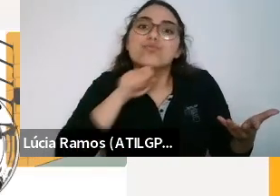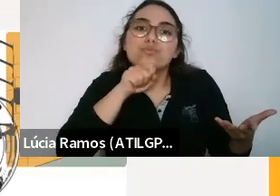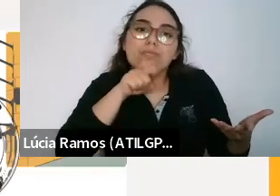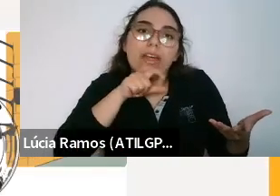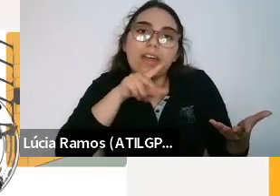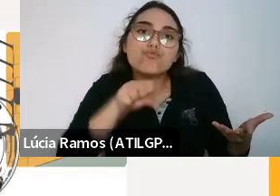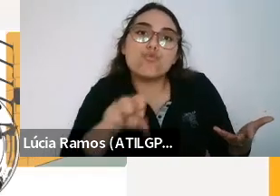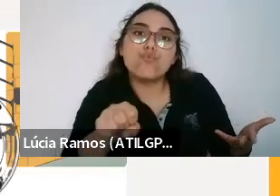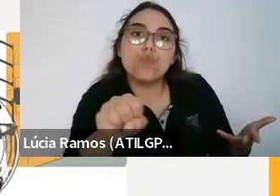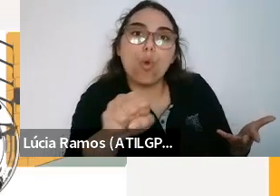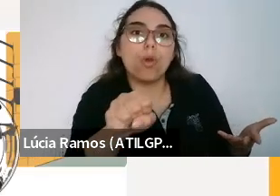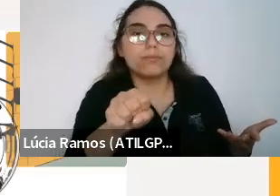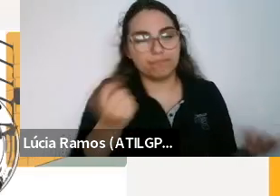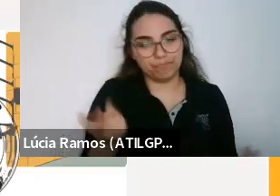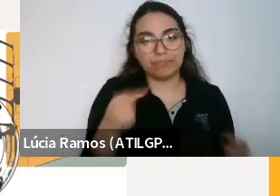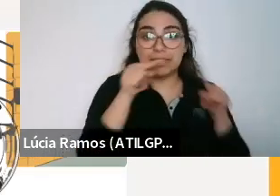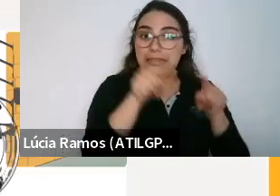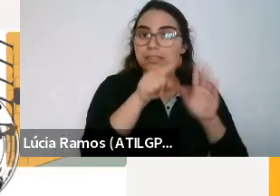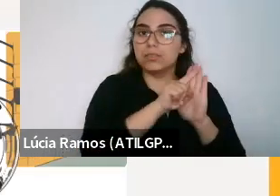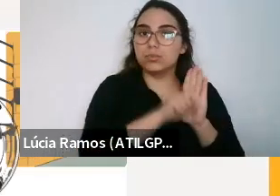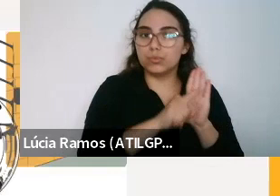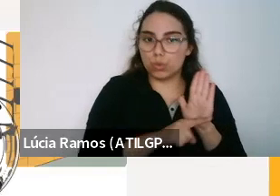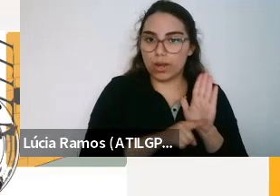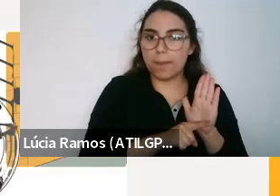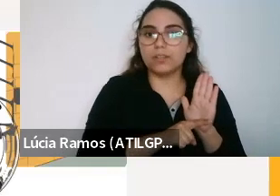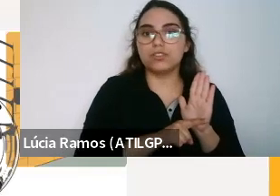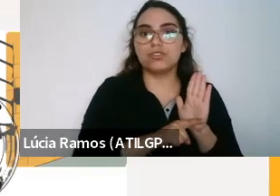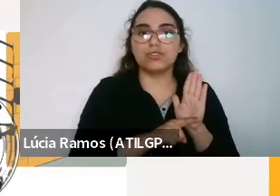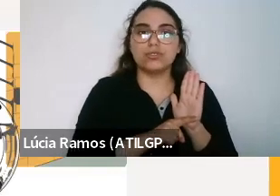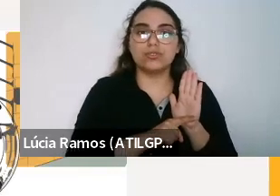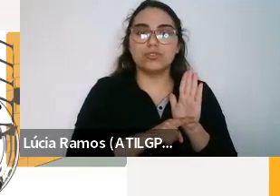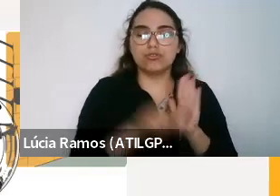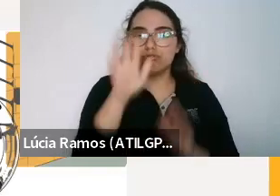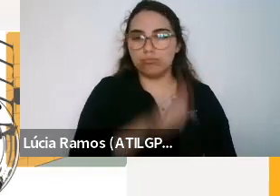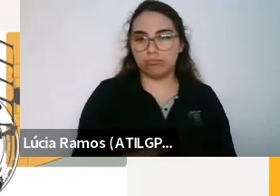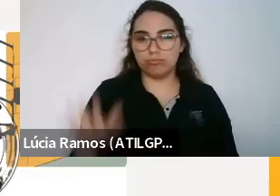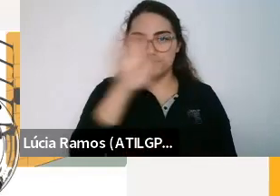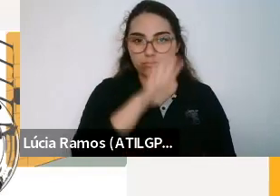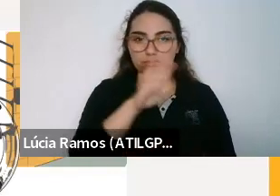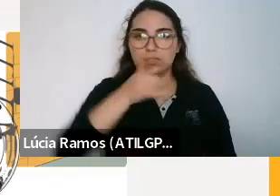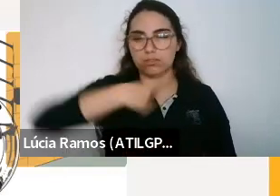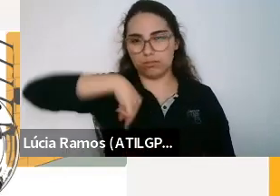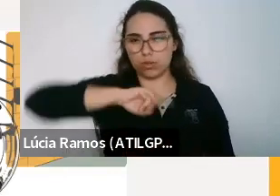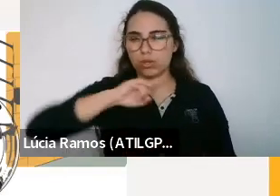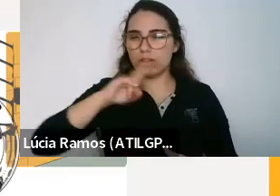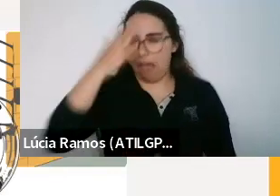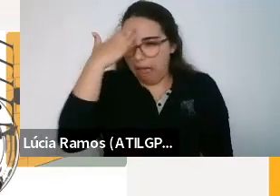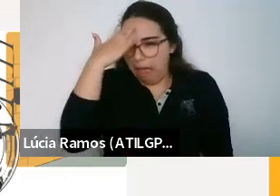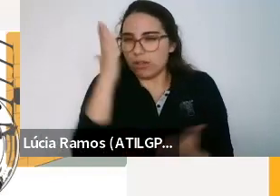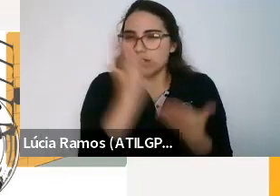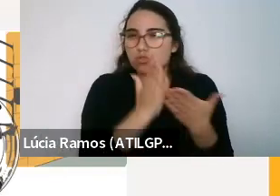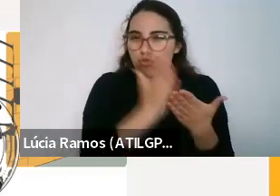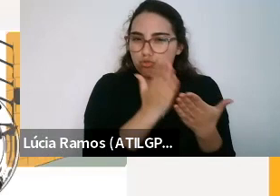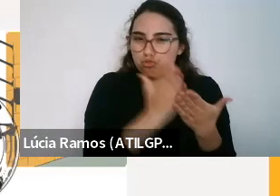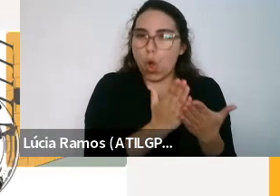universais de competências socioemocionais. Temos, penso que aqui várias escolas com certeza terão o programa